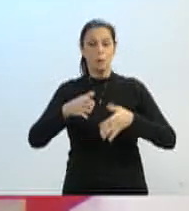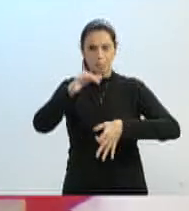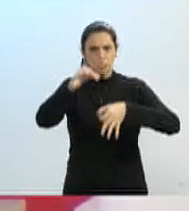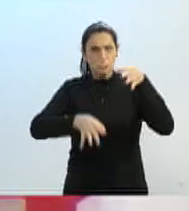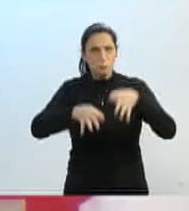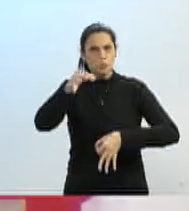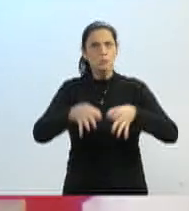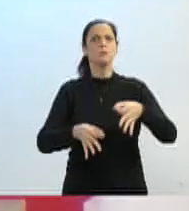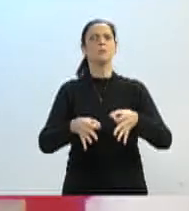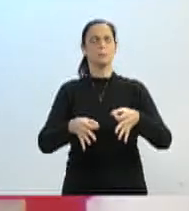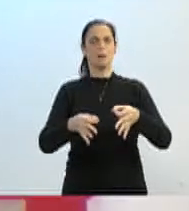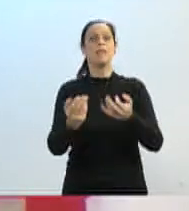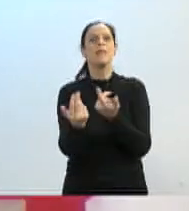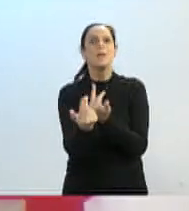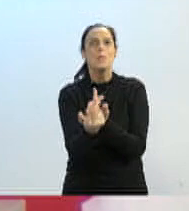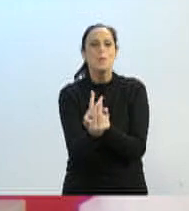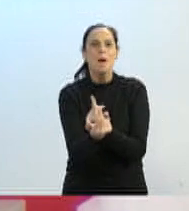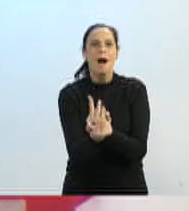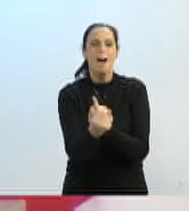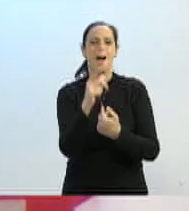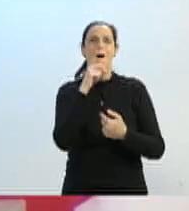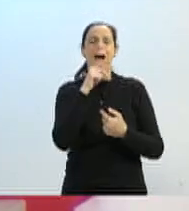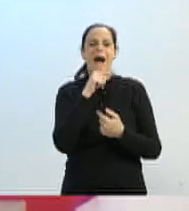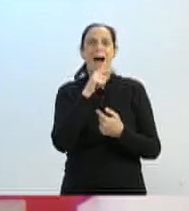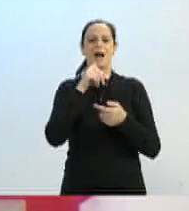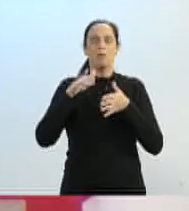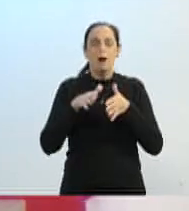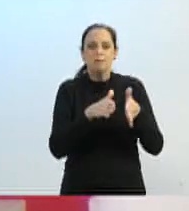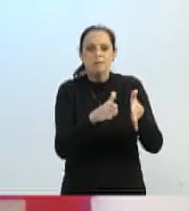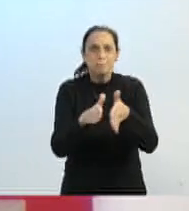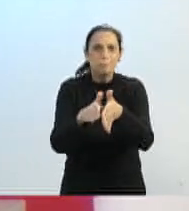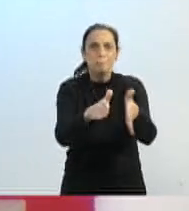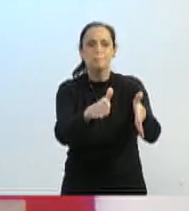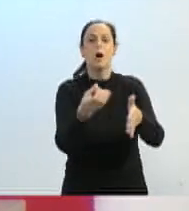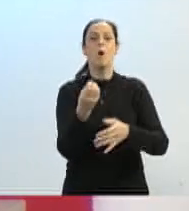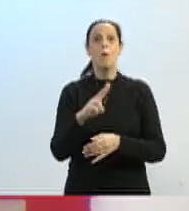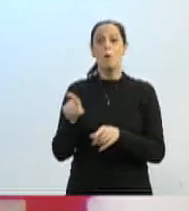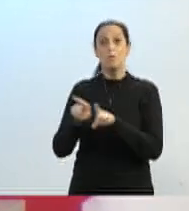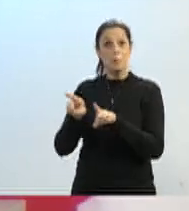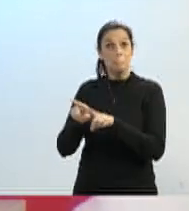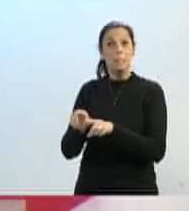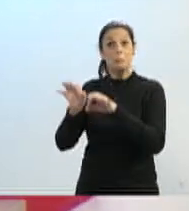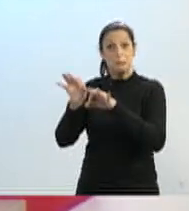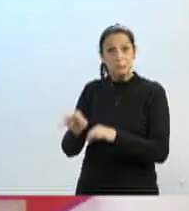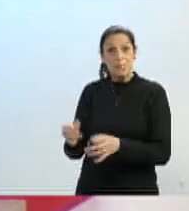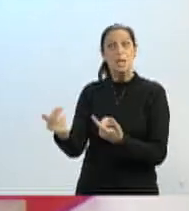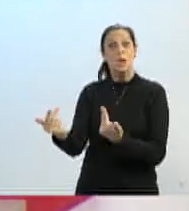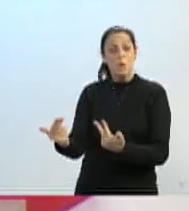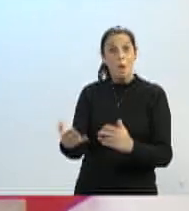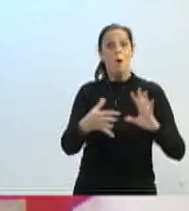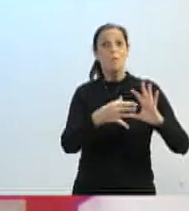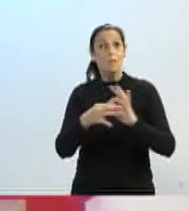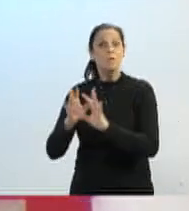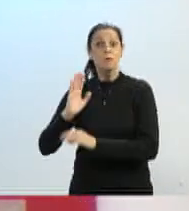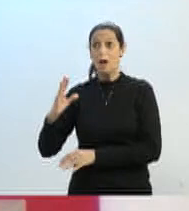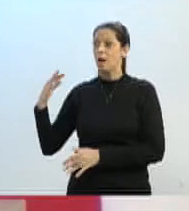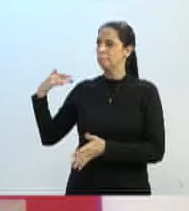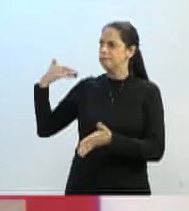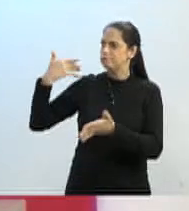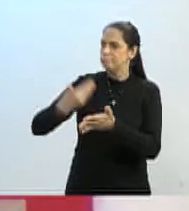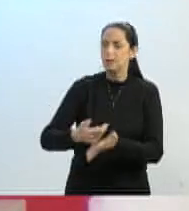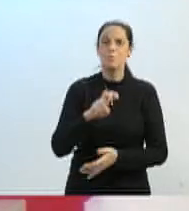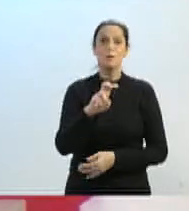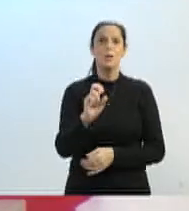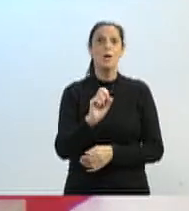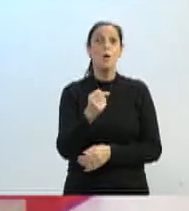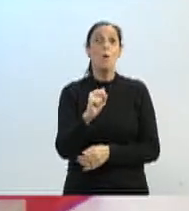correr como a água e a retidão como uma poderosa corrente. 58 anos se passaram desde o